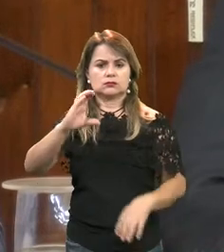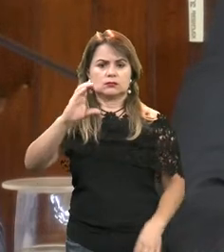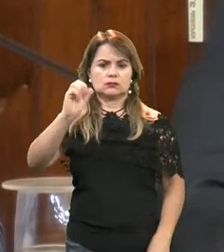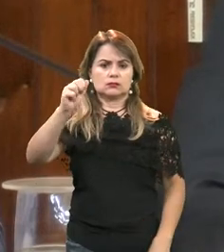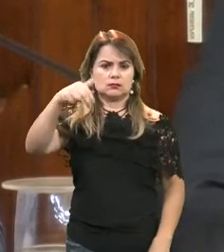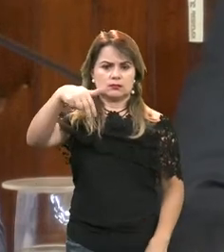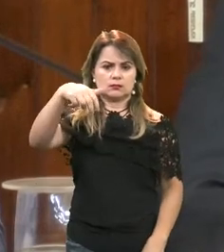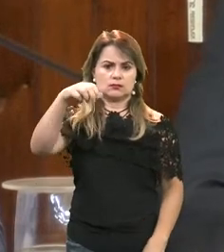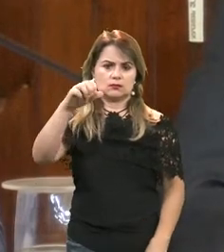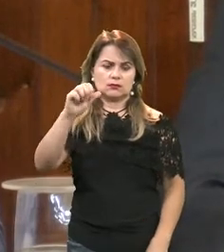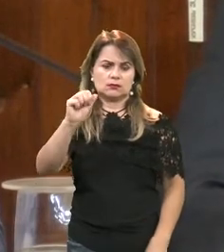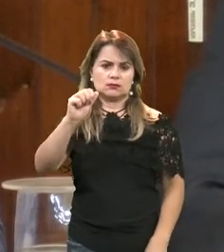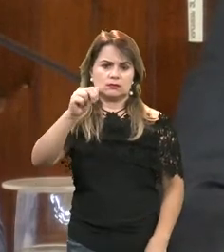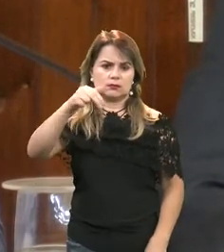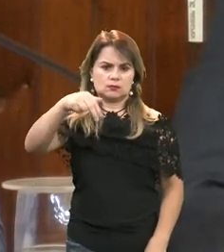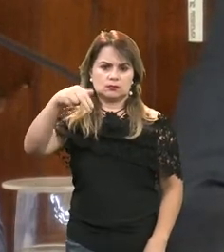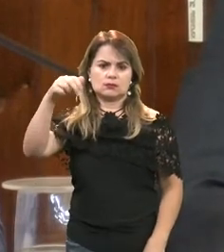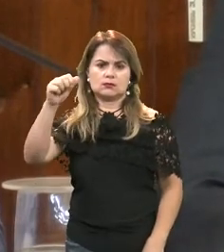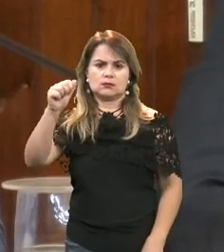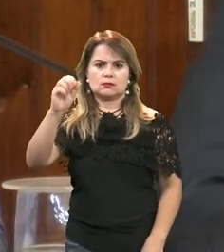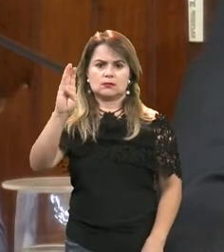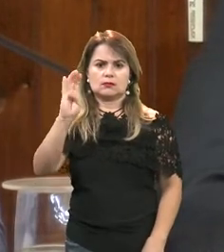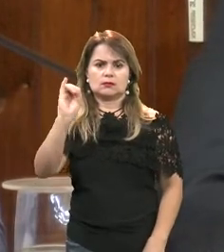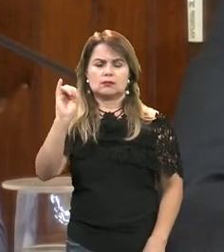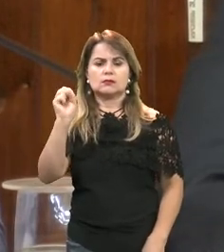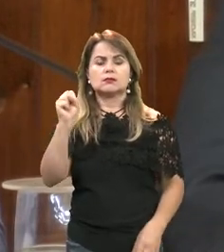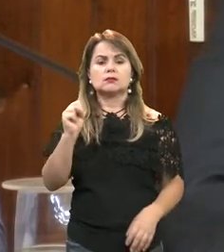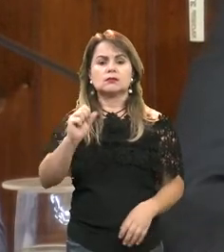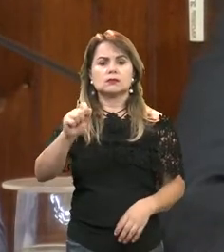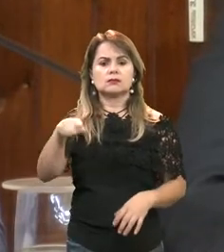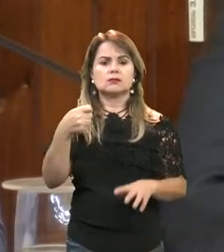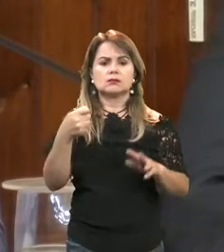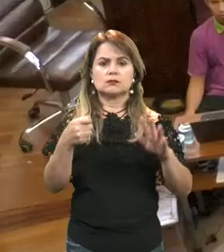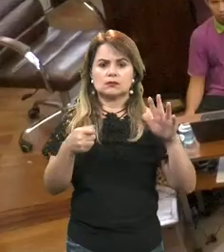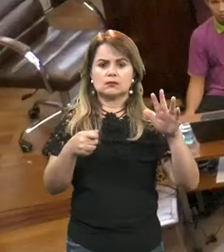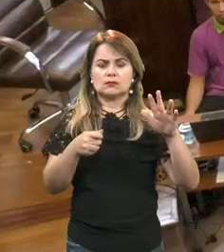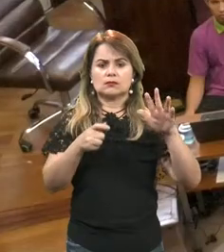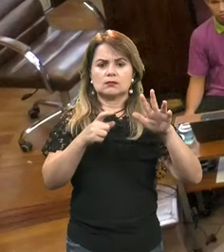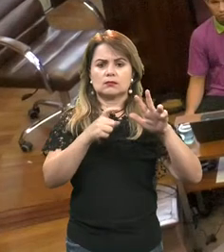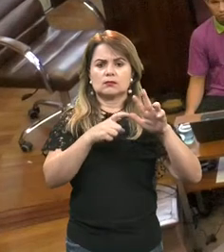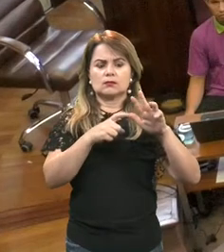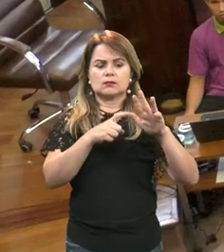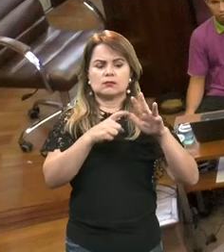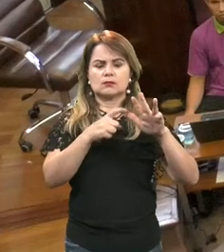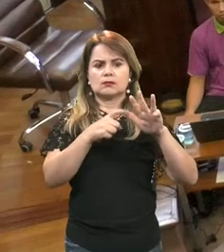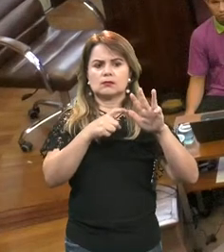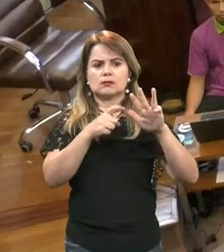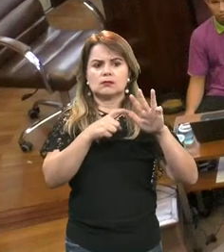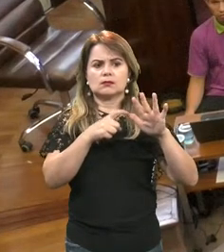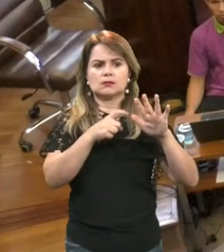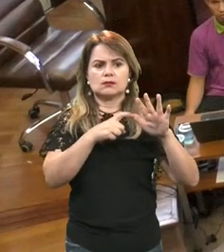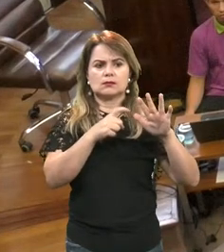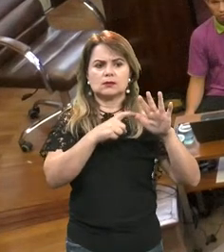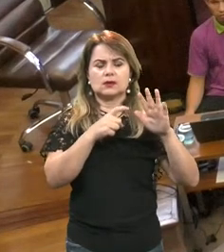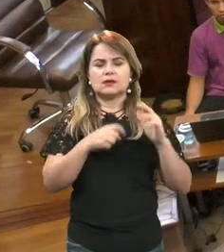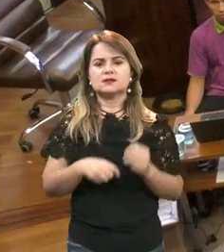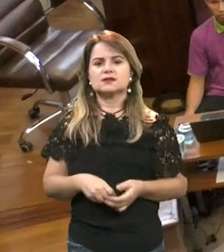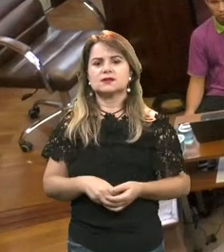nós poderíamos dizer aqui que é uma audiência pública a favor da vida.